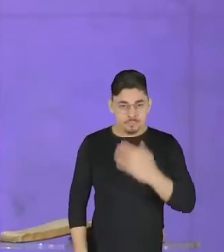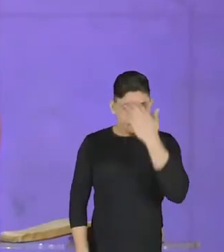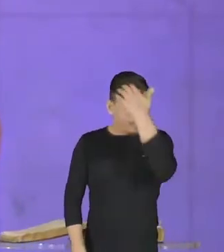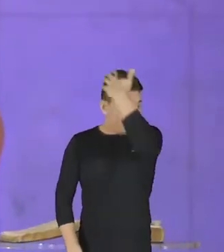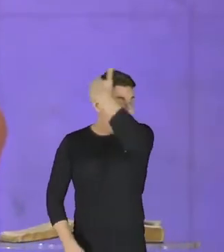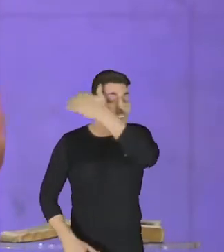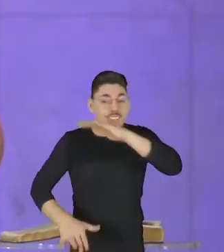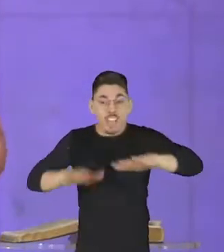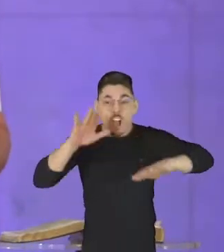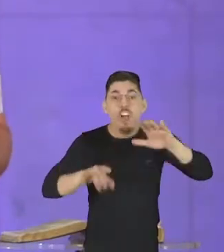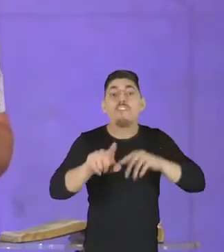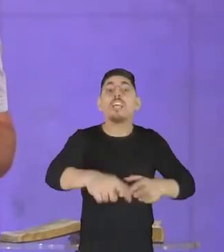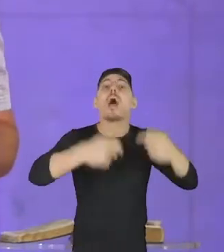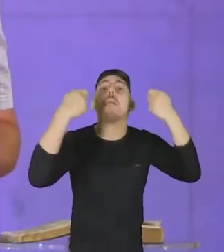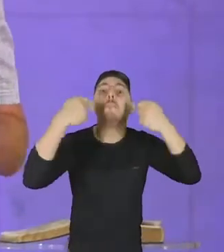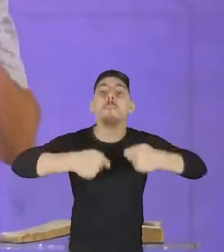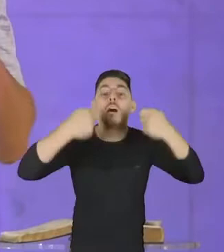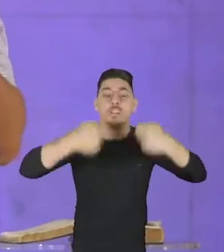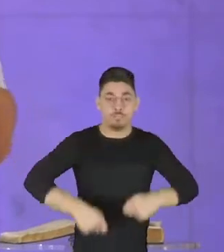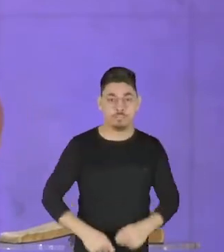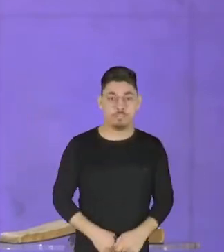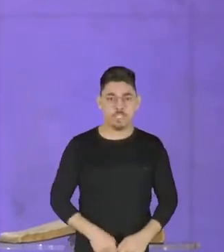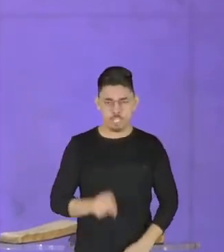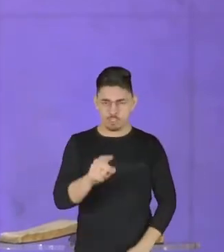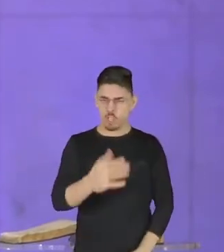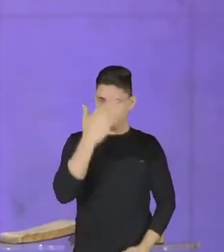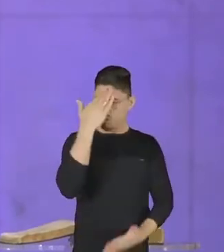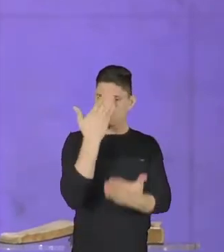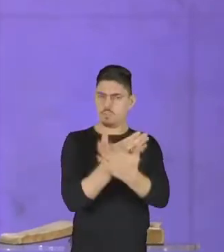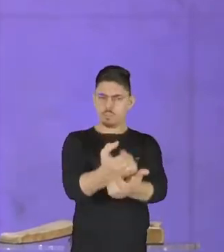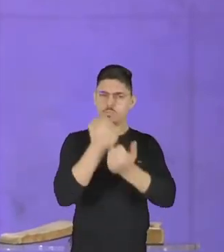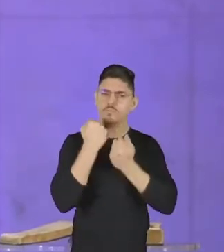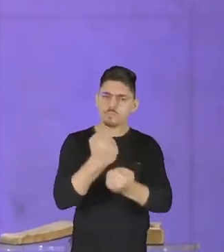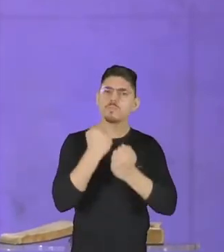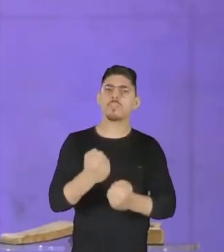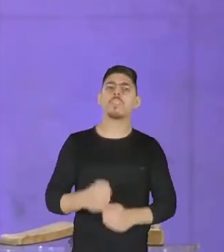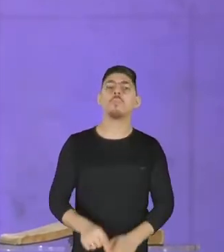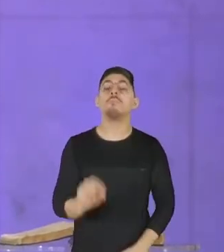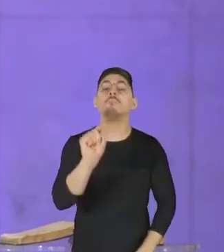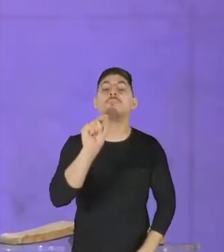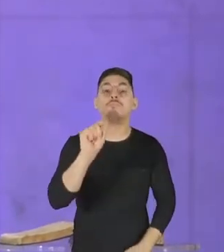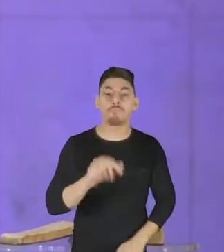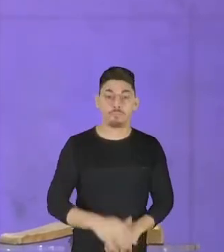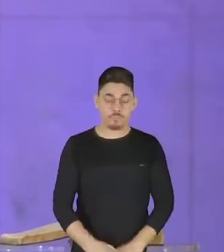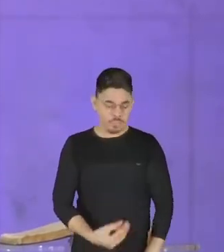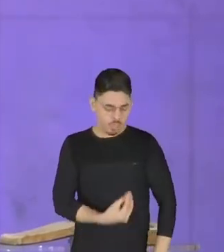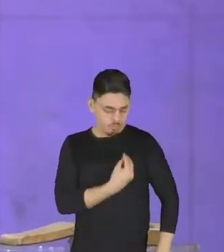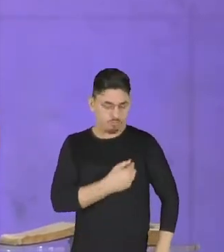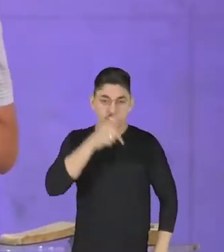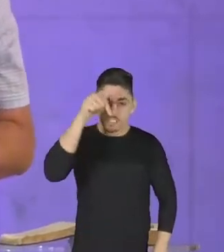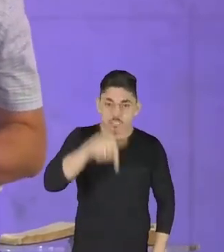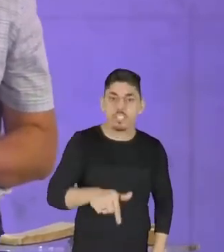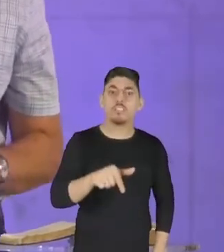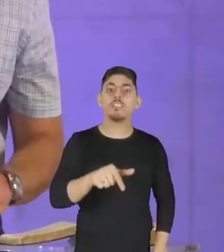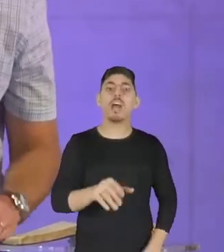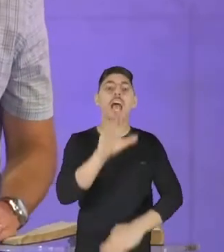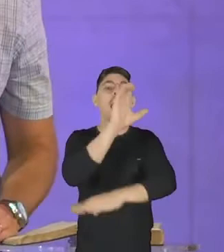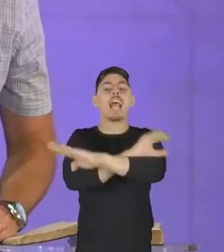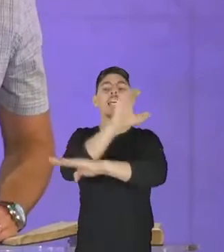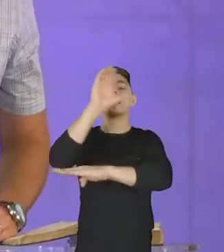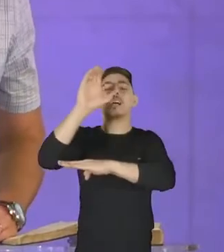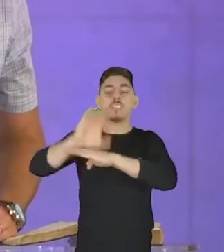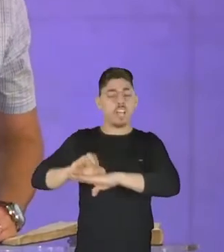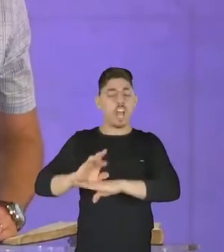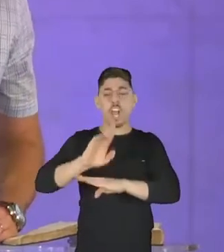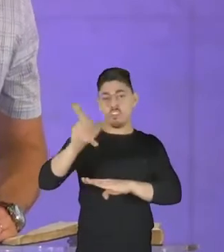E talvez você precise ter a convicção de que a vida na terra prometida não é uma